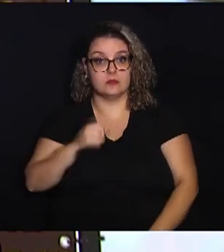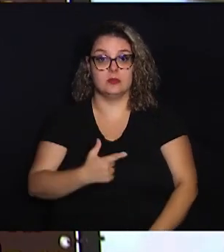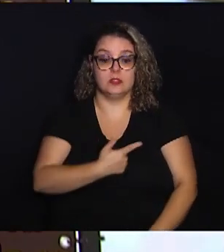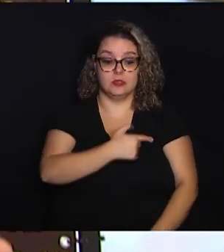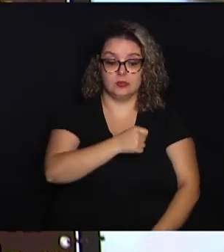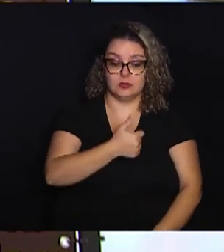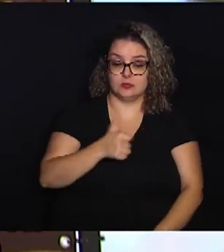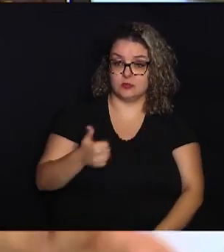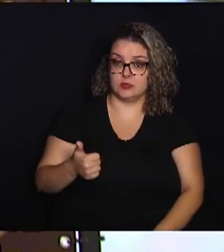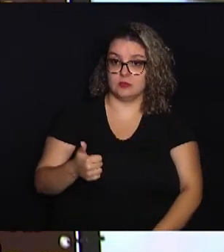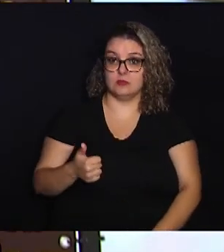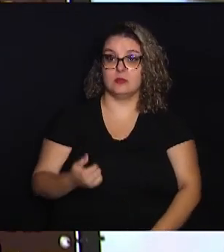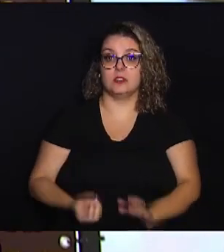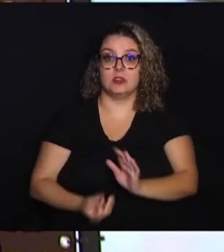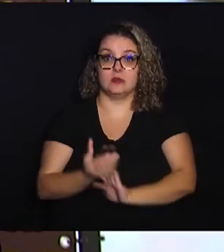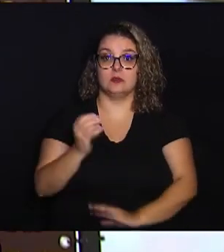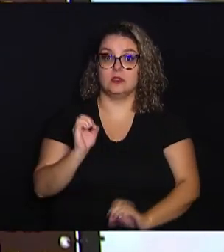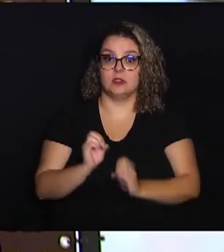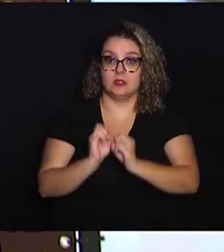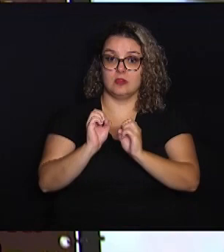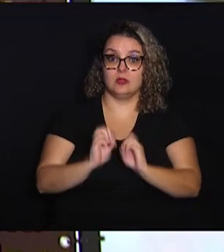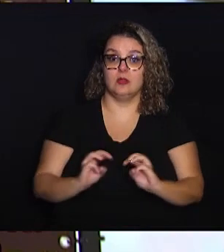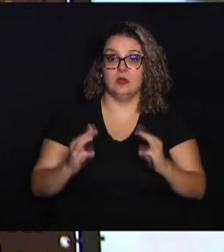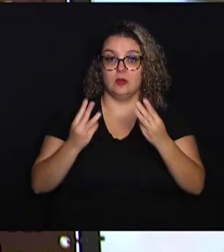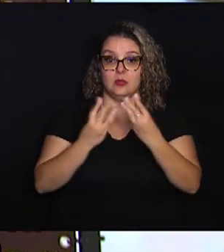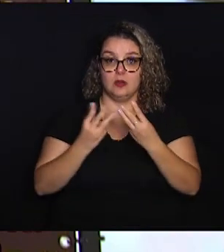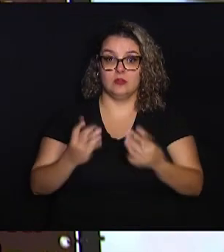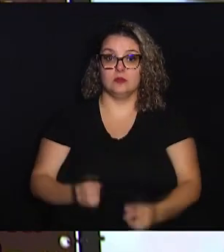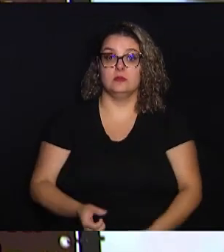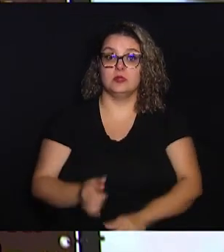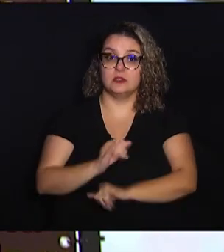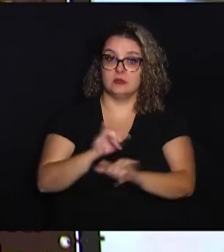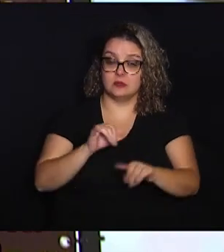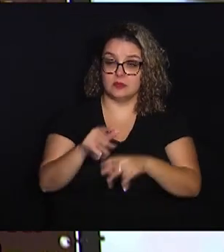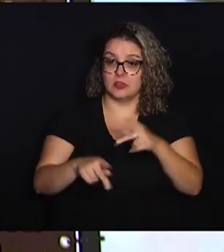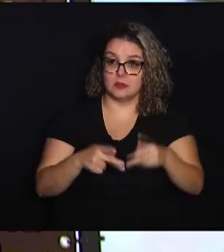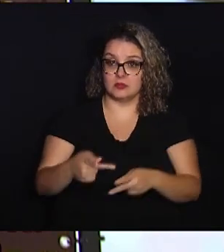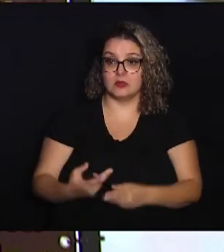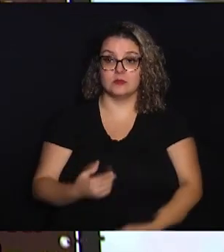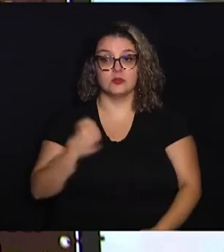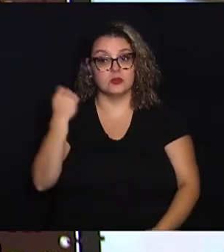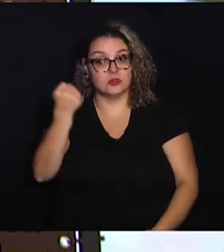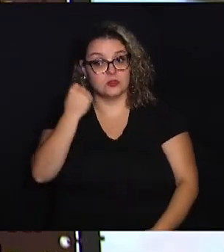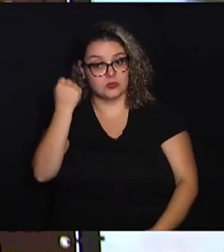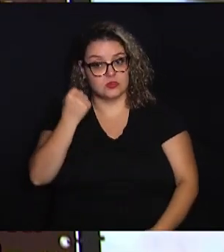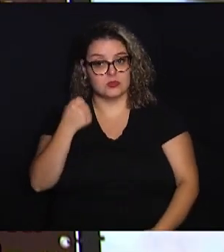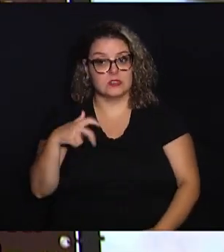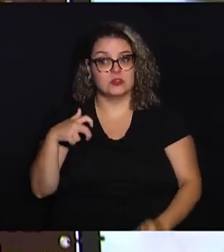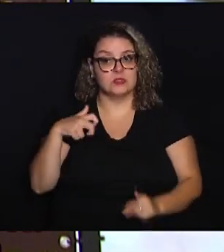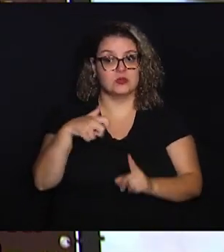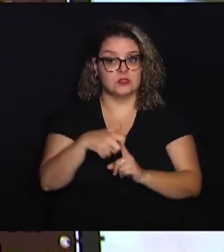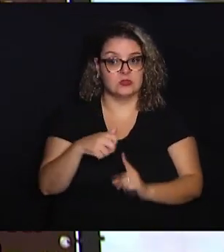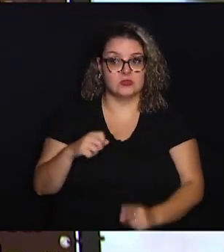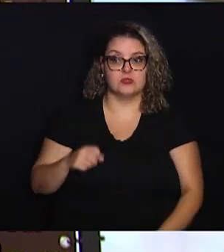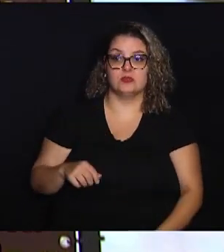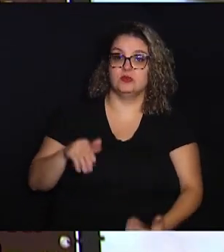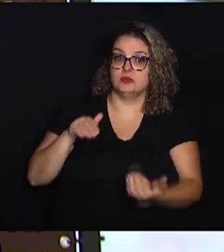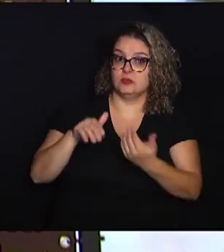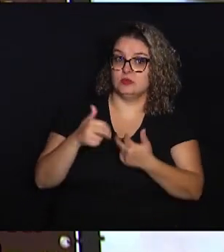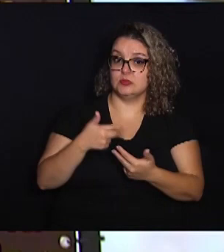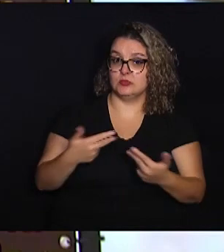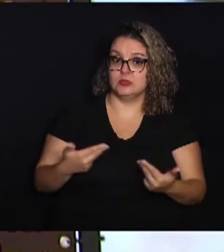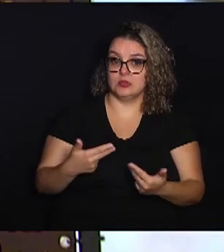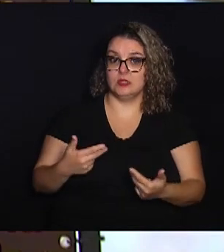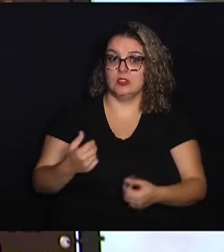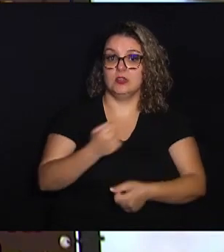ONU com a finalidade de poder informar a população a respeito da gravidade dos acidentes no trânsito. Ano